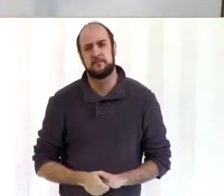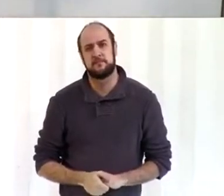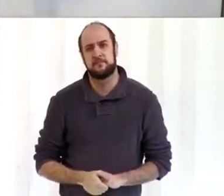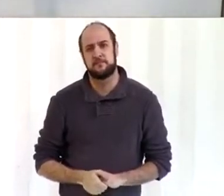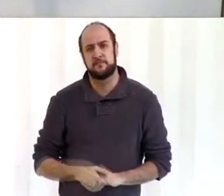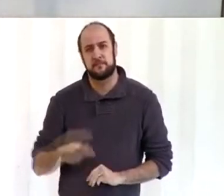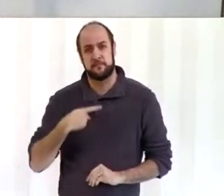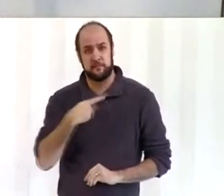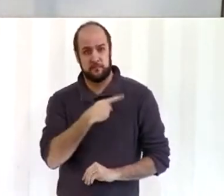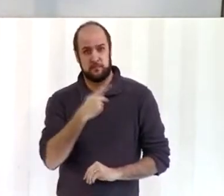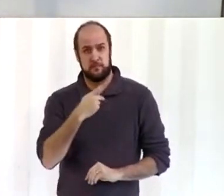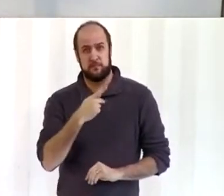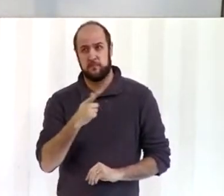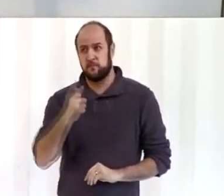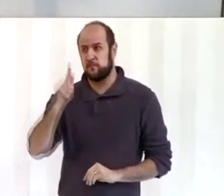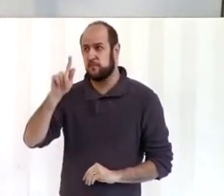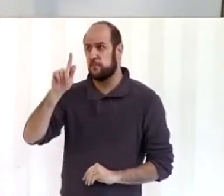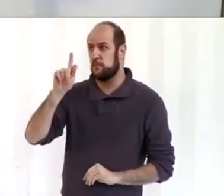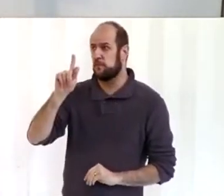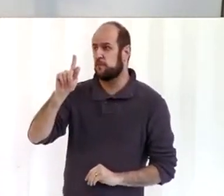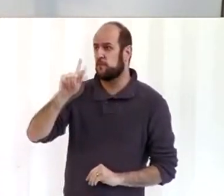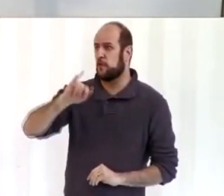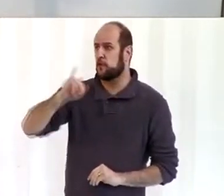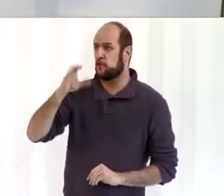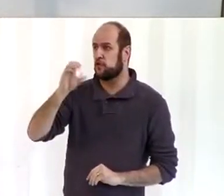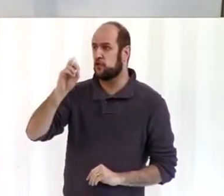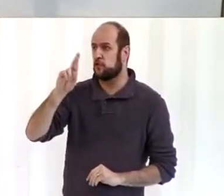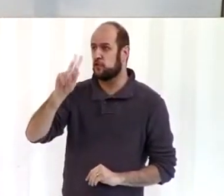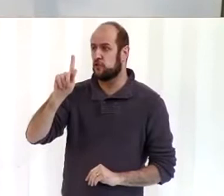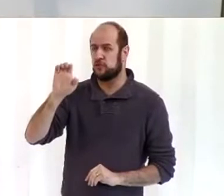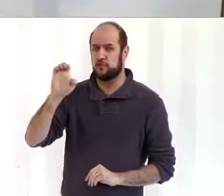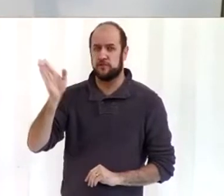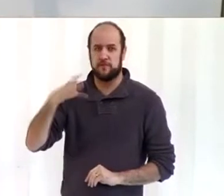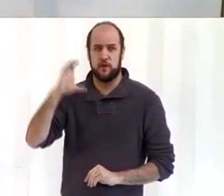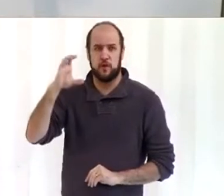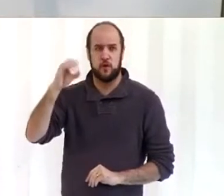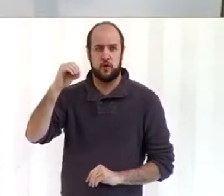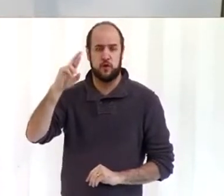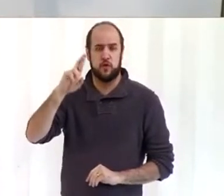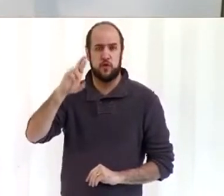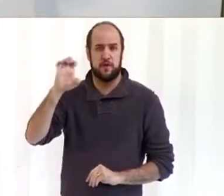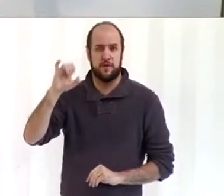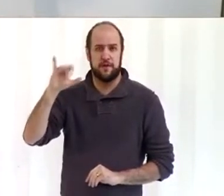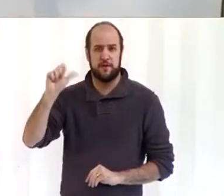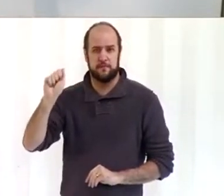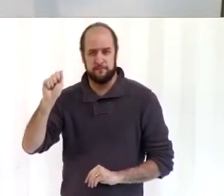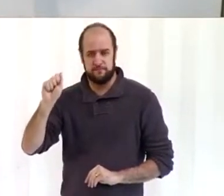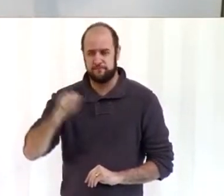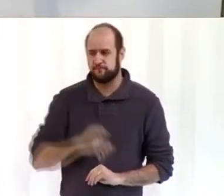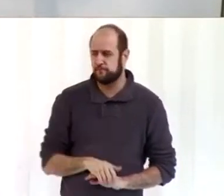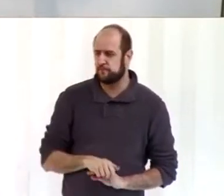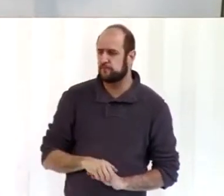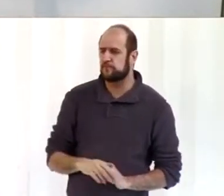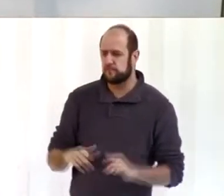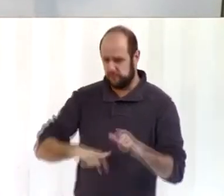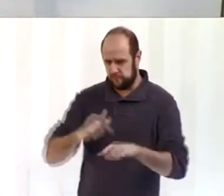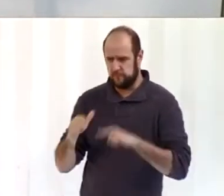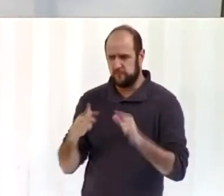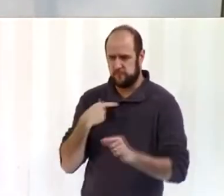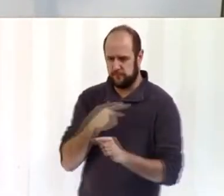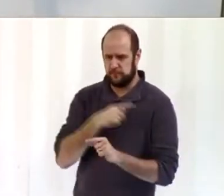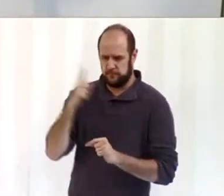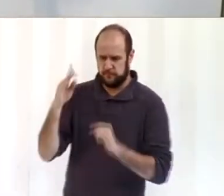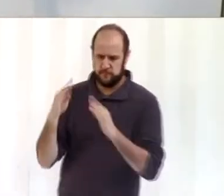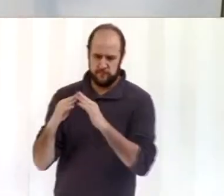Reverendo Jorge Correia, capelão, com a gente, lá no Mackenzie, ficou muito